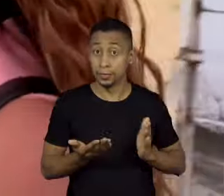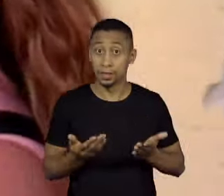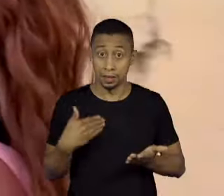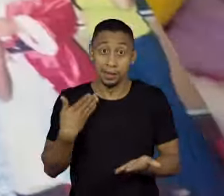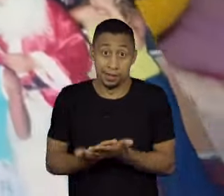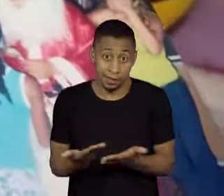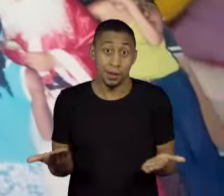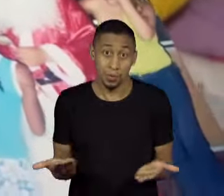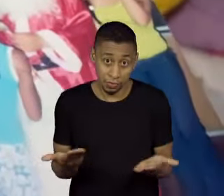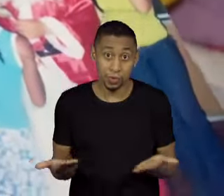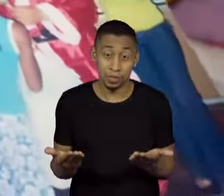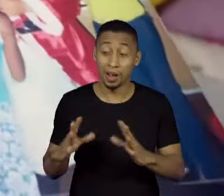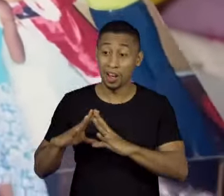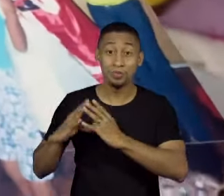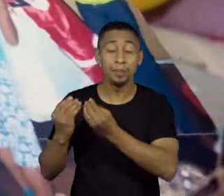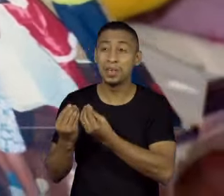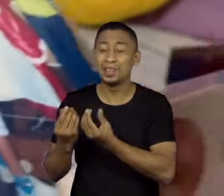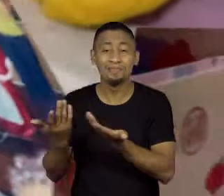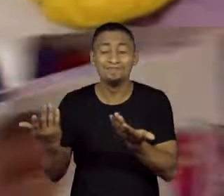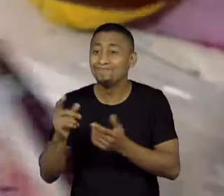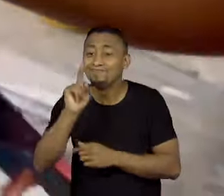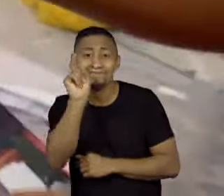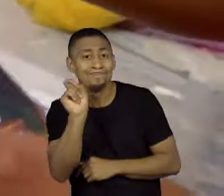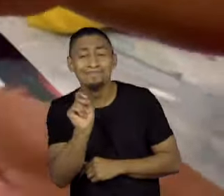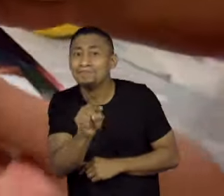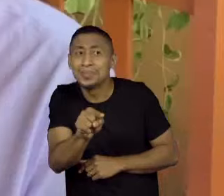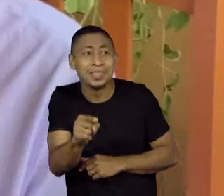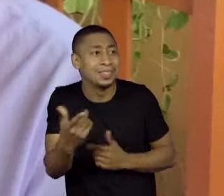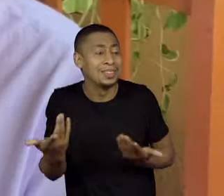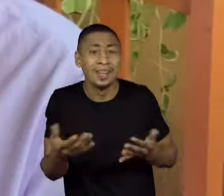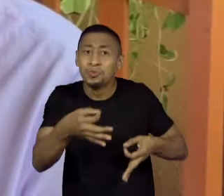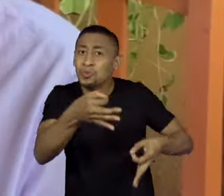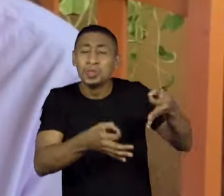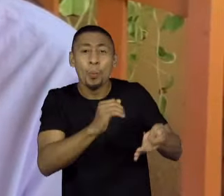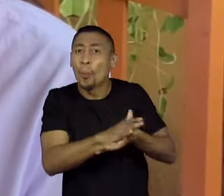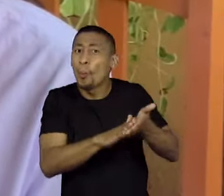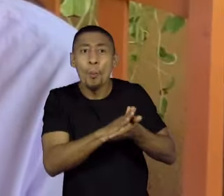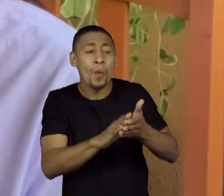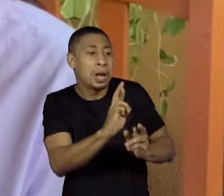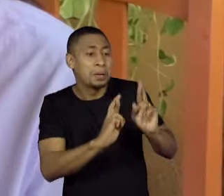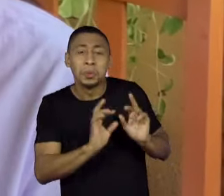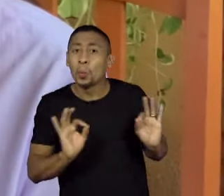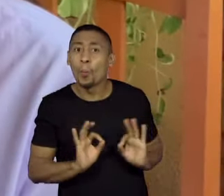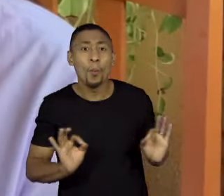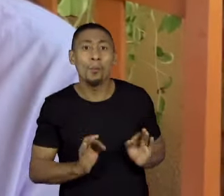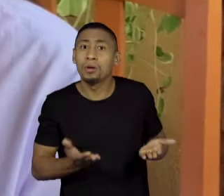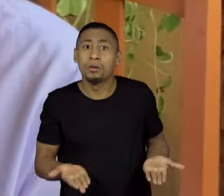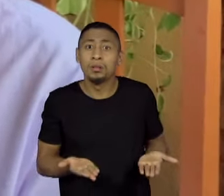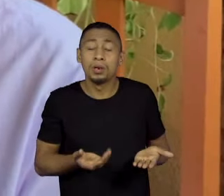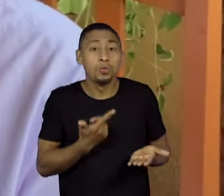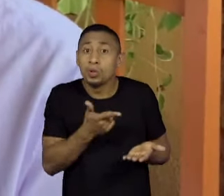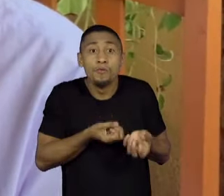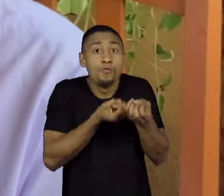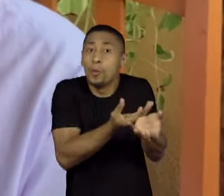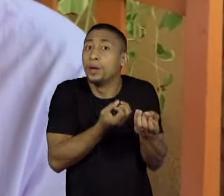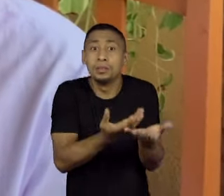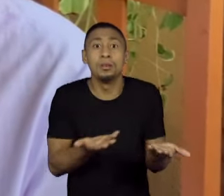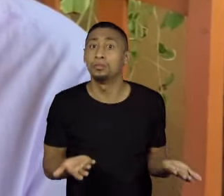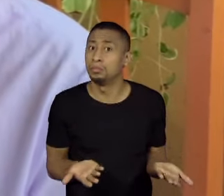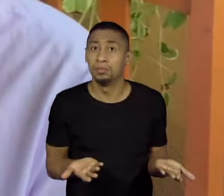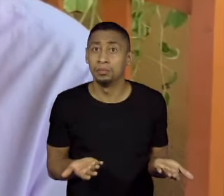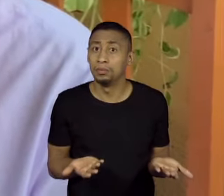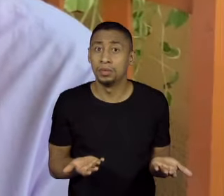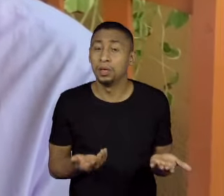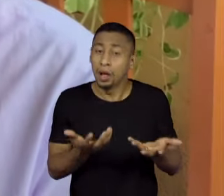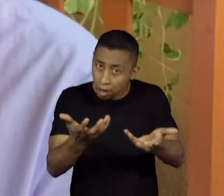os familiares têm mais dúvidas do que respostas. O que a gente tem desinformações é que o